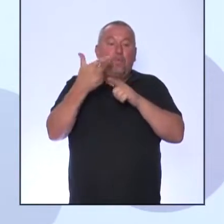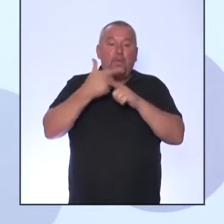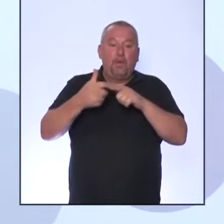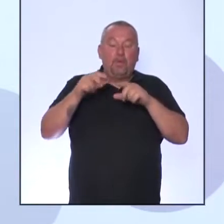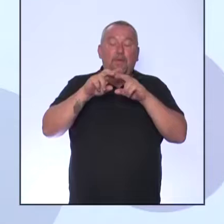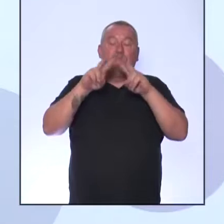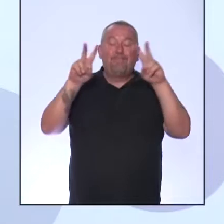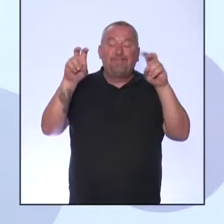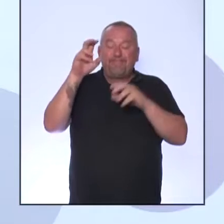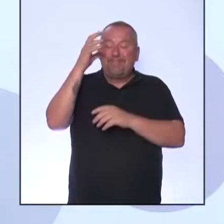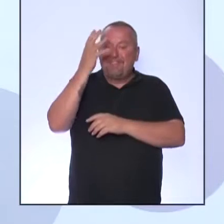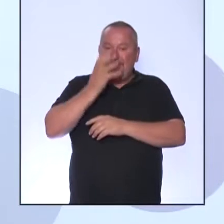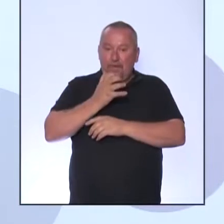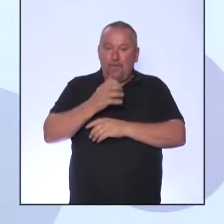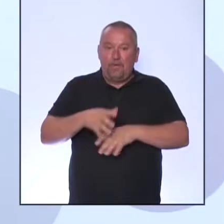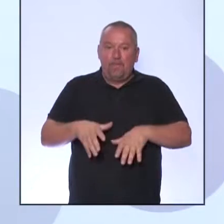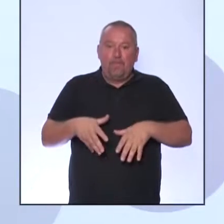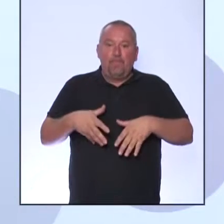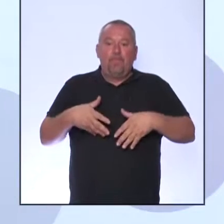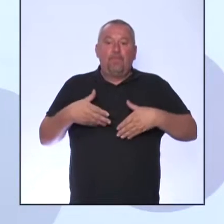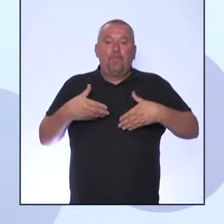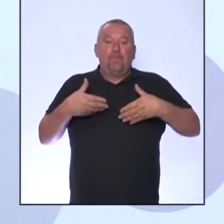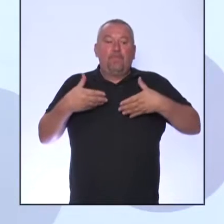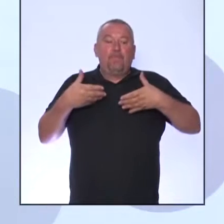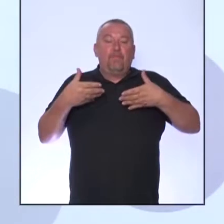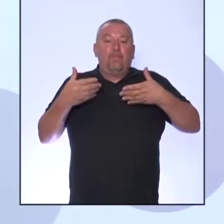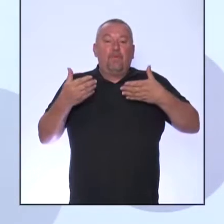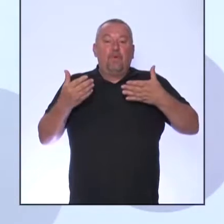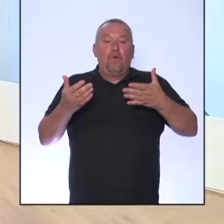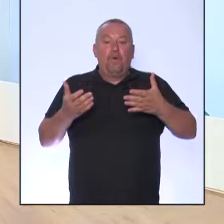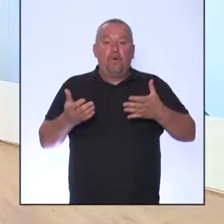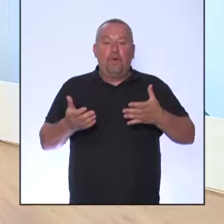cyberbullying. Vamos lá, então? Respira fundo,